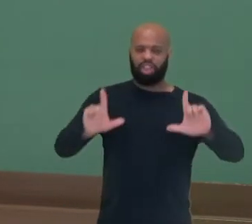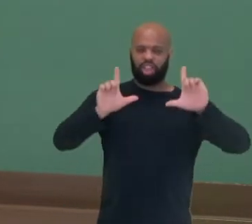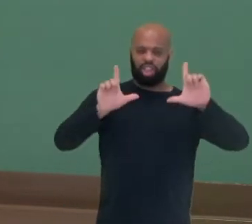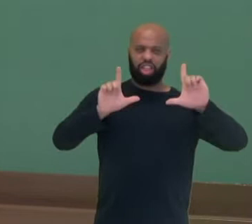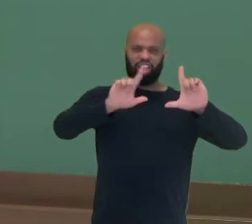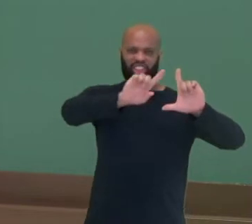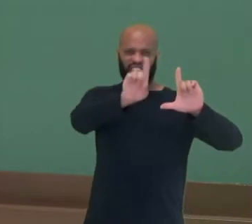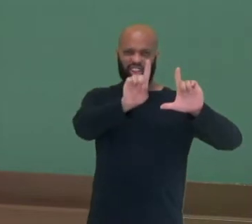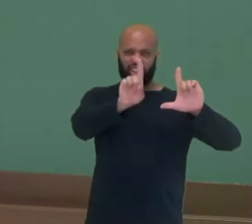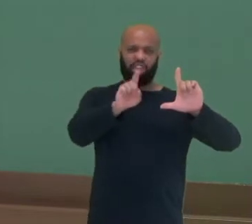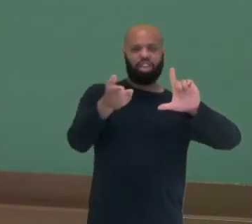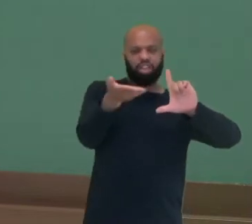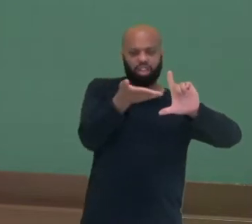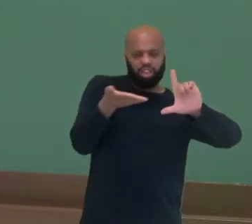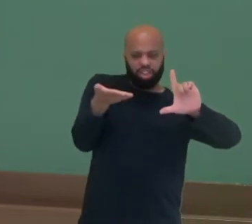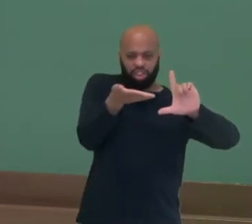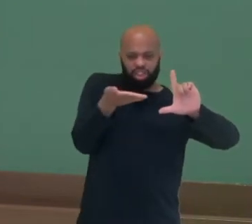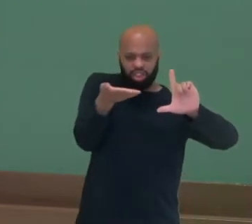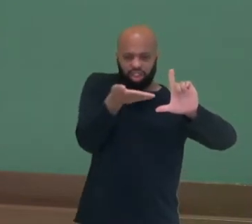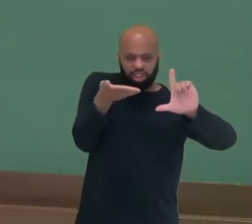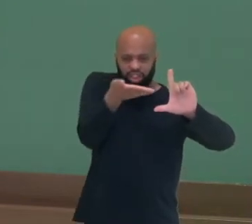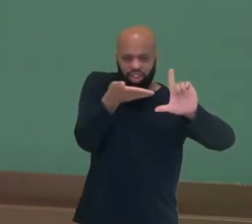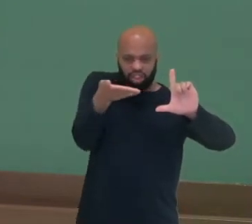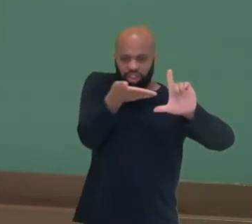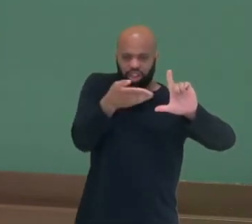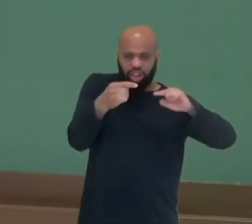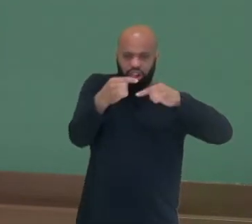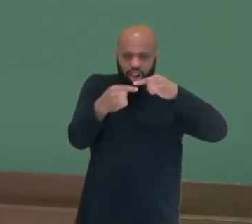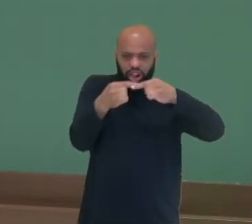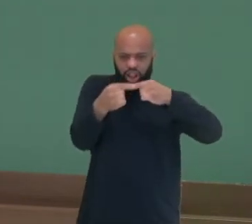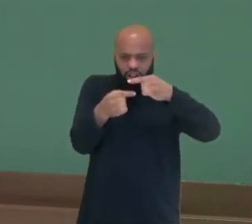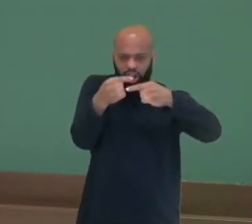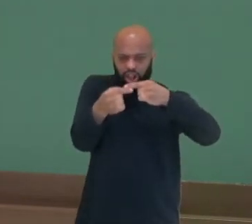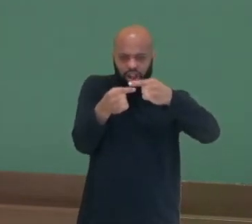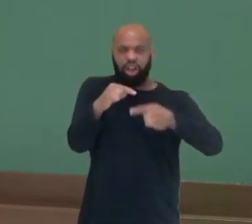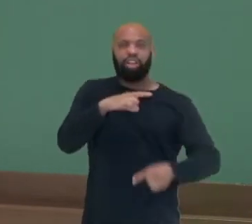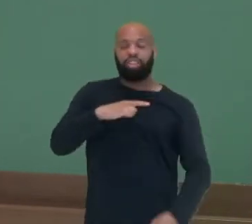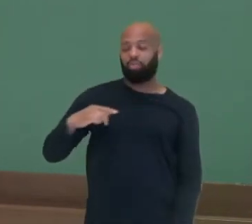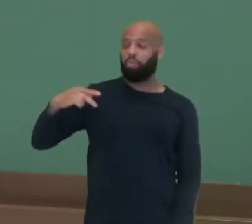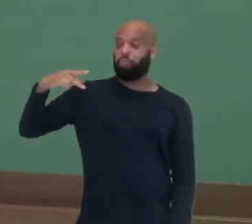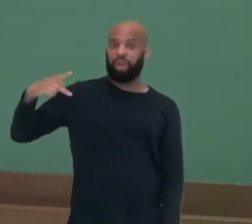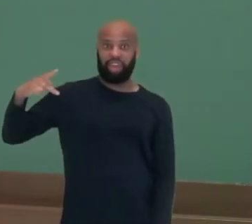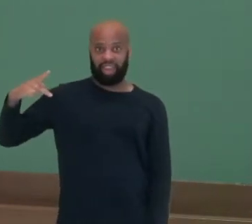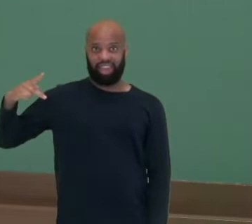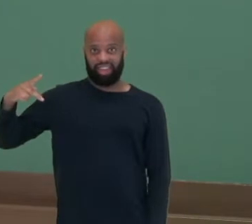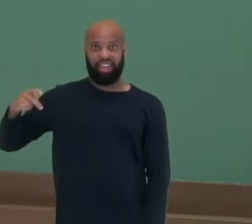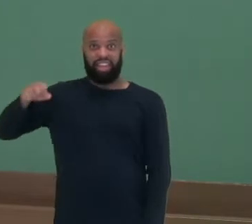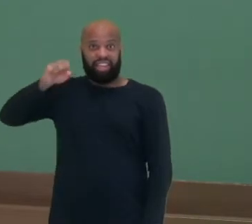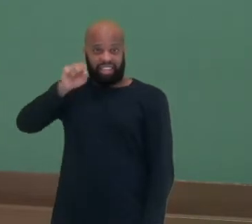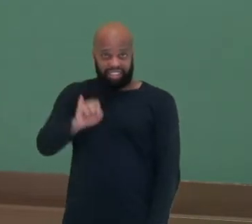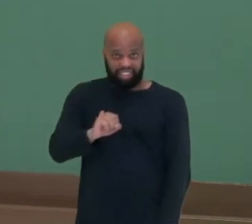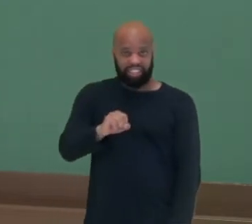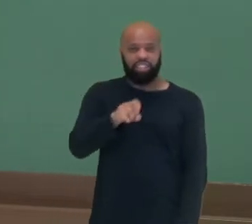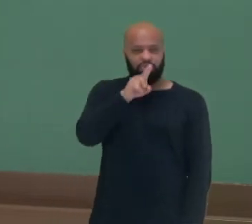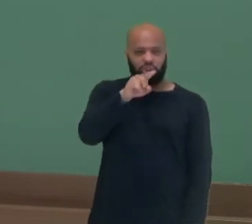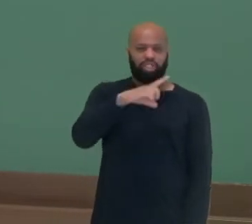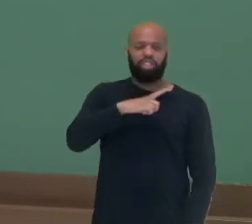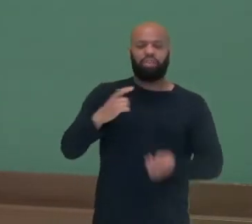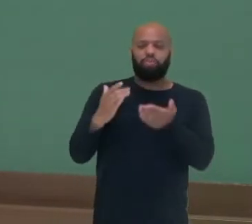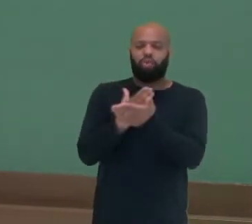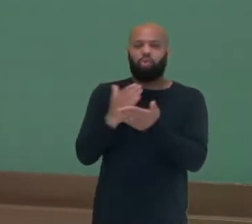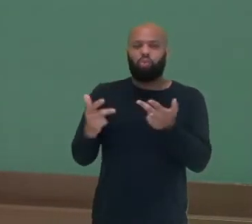tenho um aparelho eletroeletrônico ligado na tomada. Ele tem uma potência. Quanto ele vai gastar? Usamos